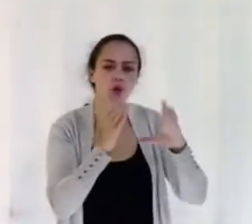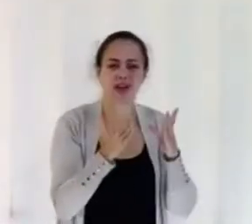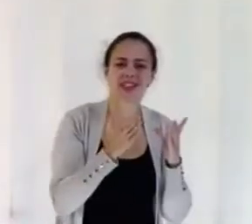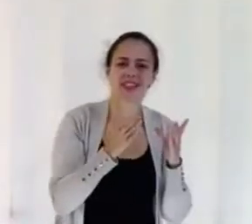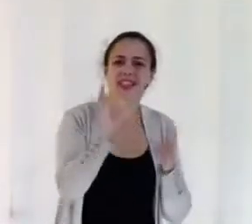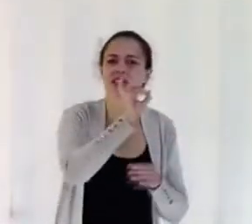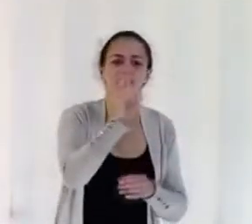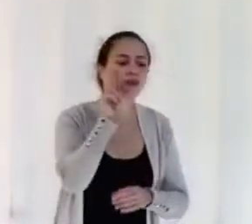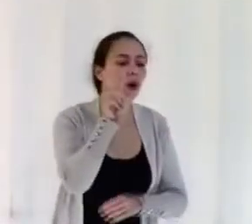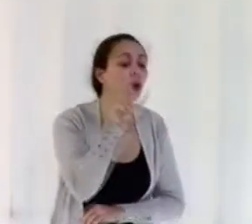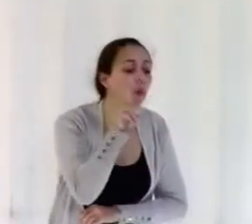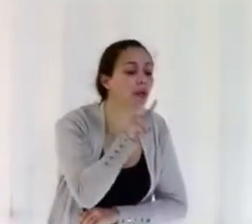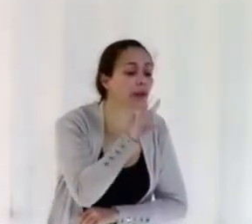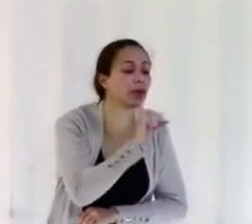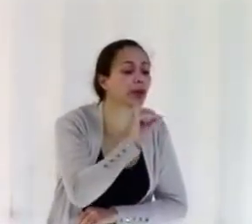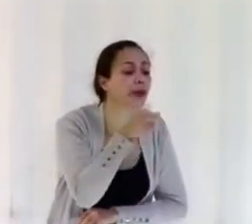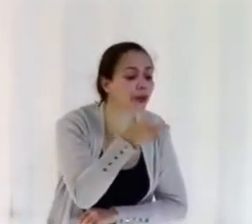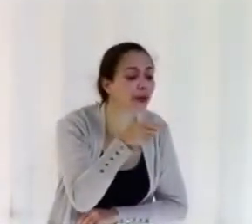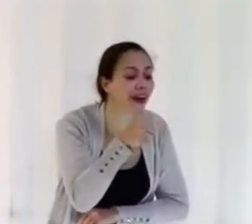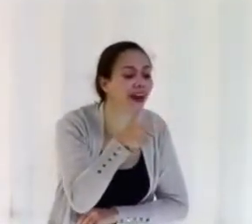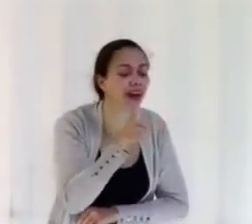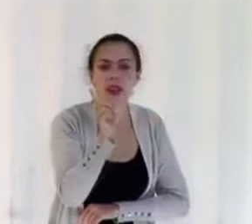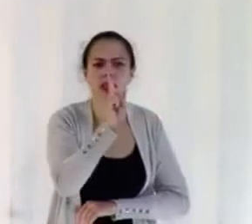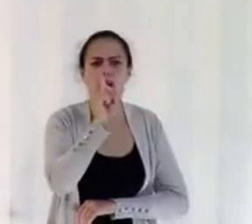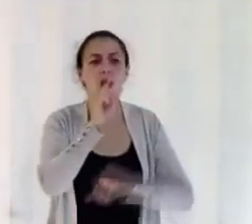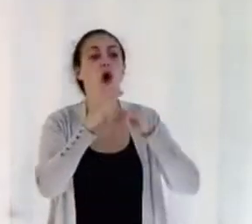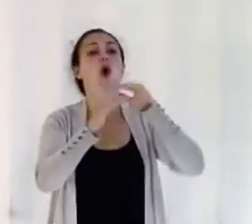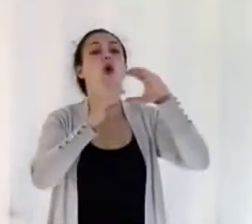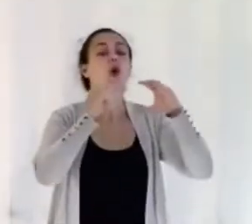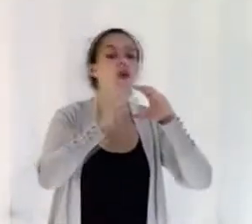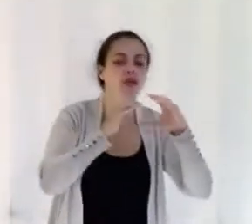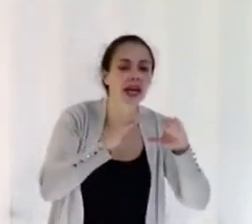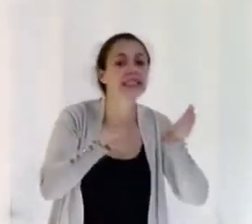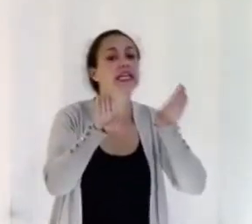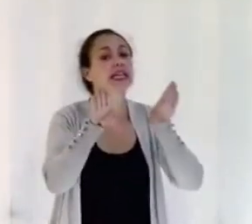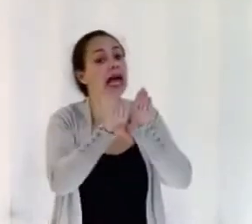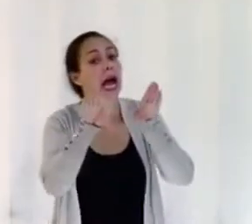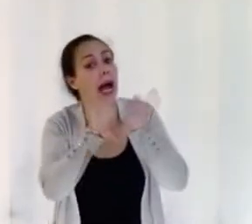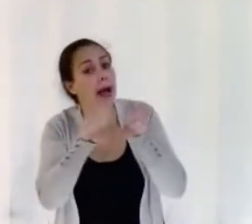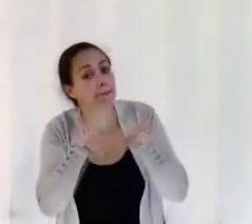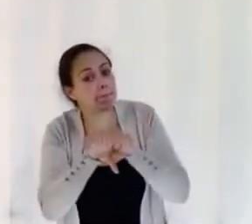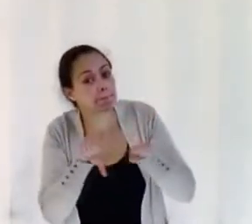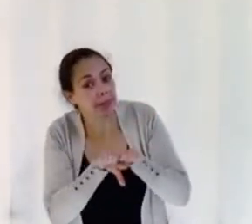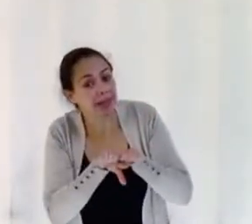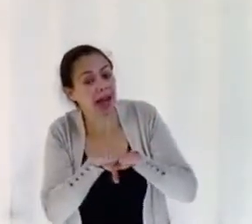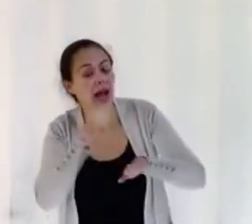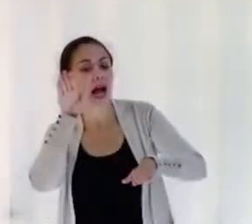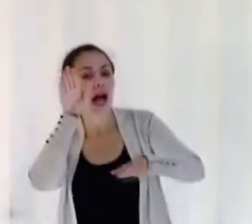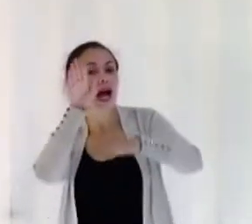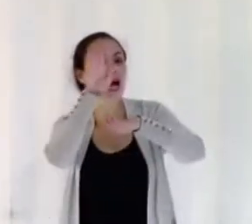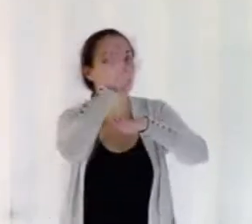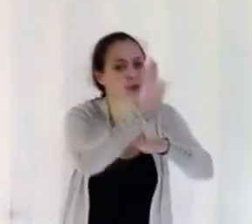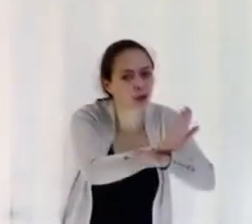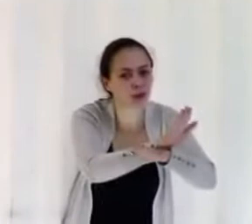minhas finanças. Pastor, eu recebi agora uma outra proposta de